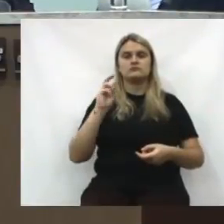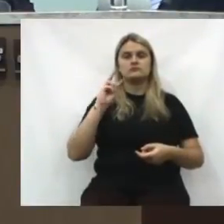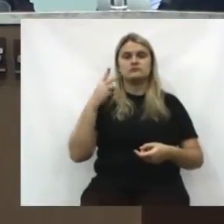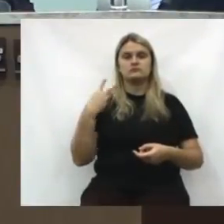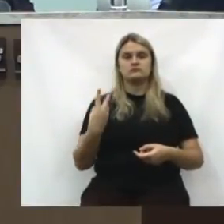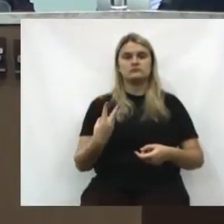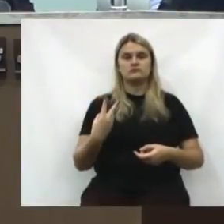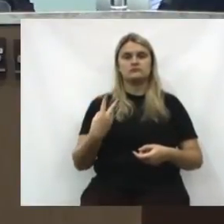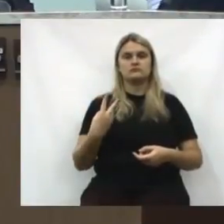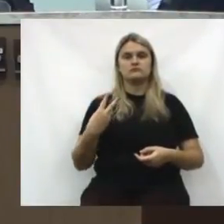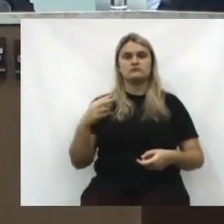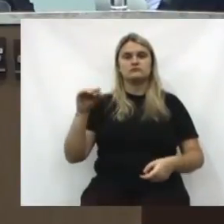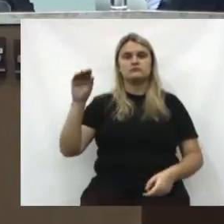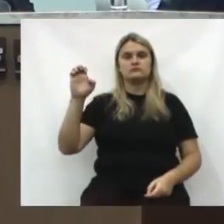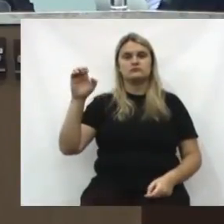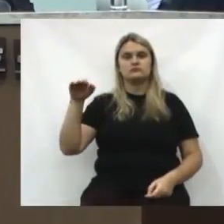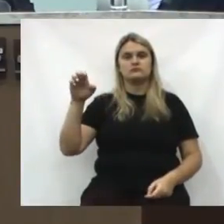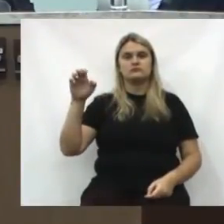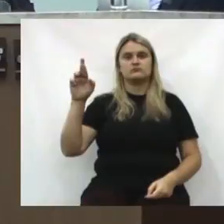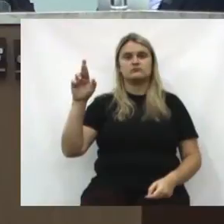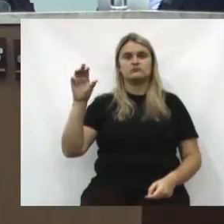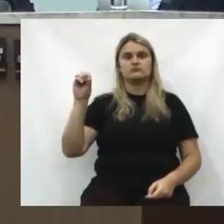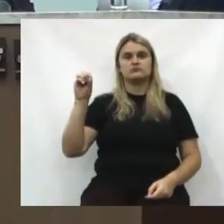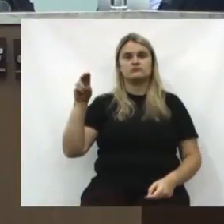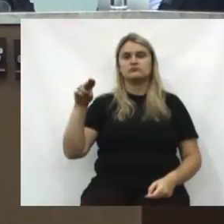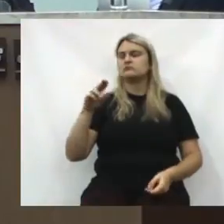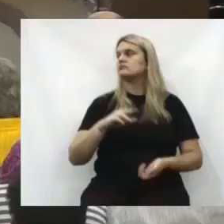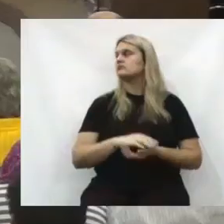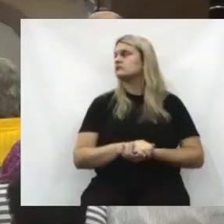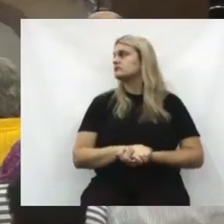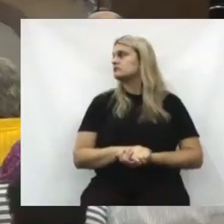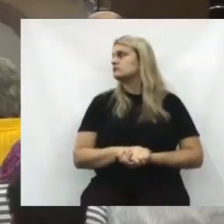discussão, com a palavra, o vereador